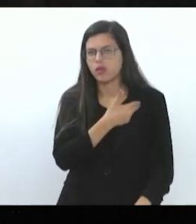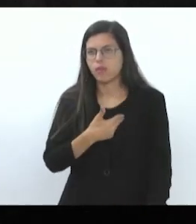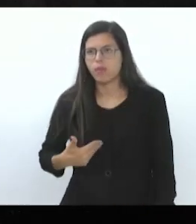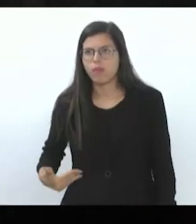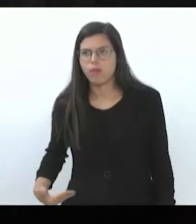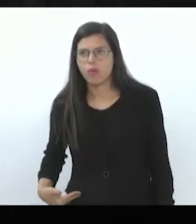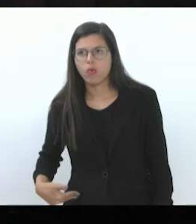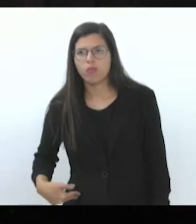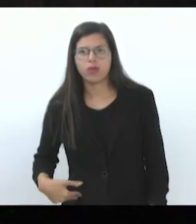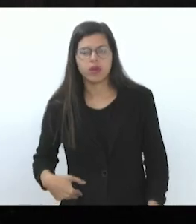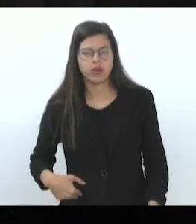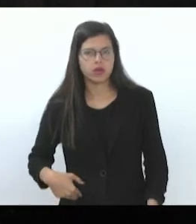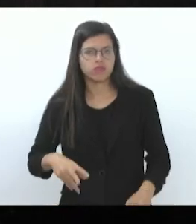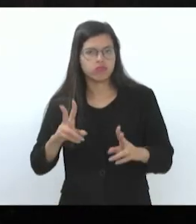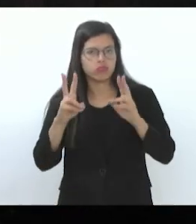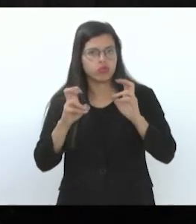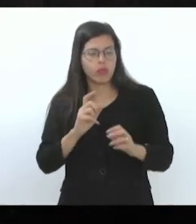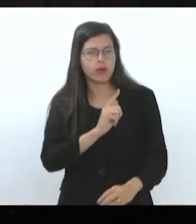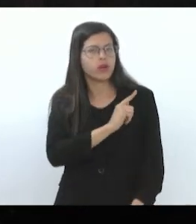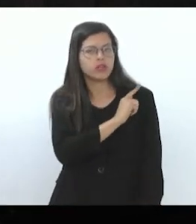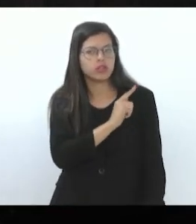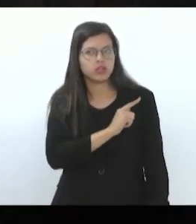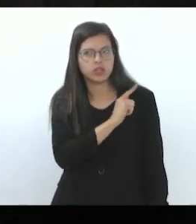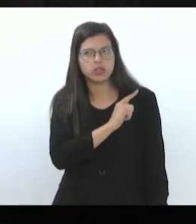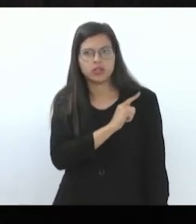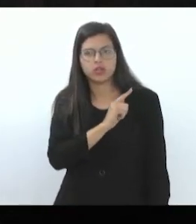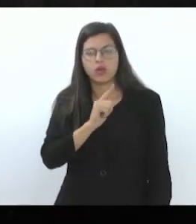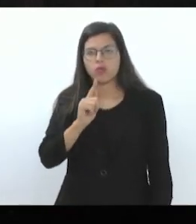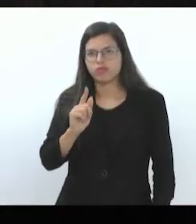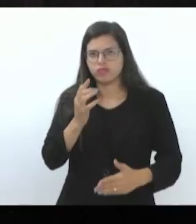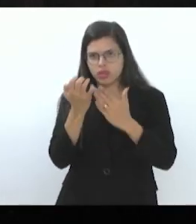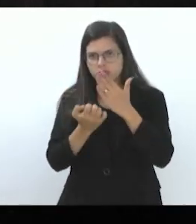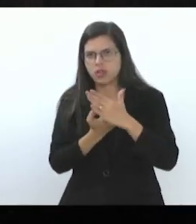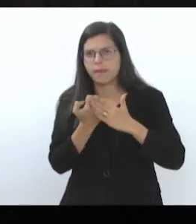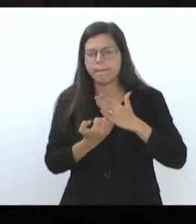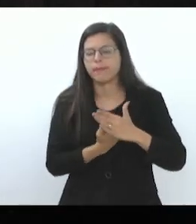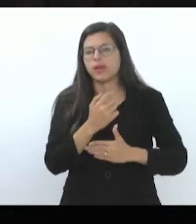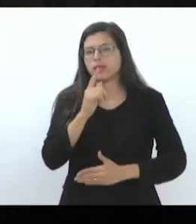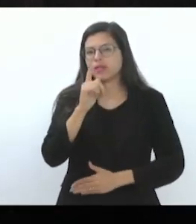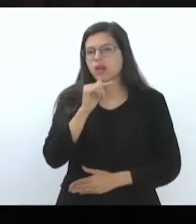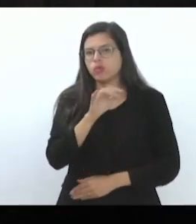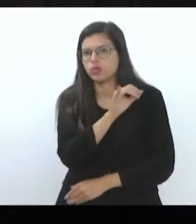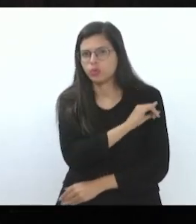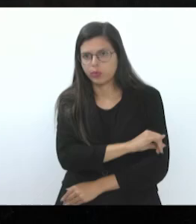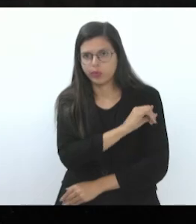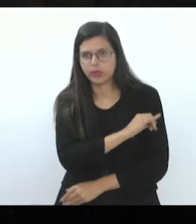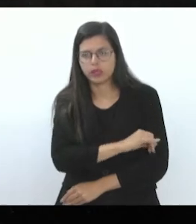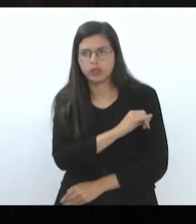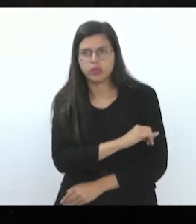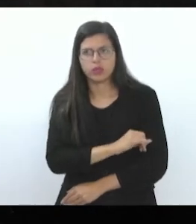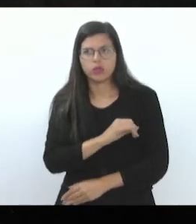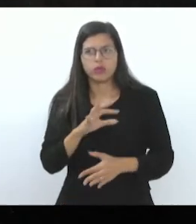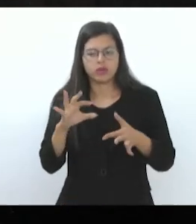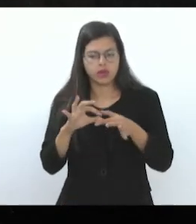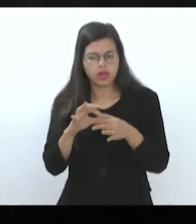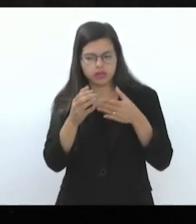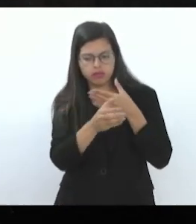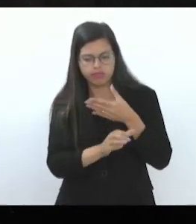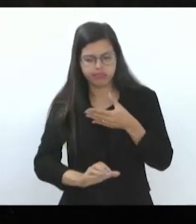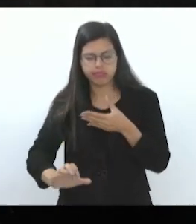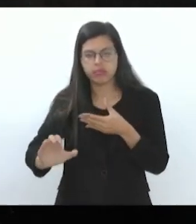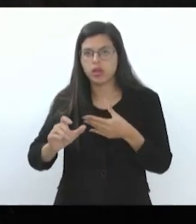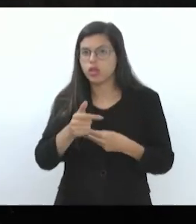à gestão da Águas do Rio, em relação à questão das adutoras, e a outra